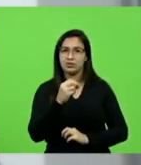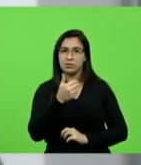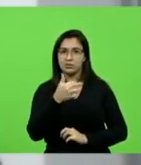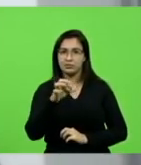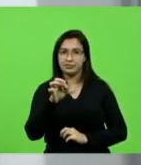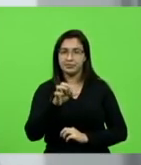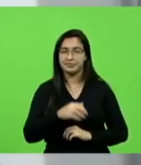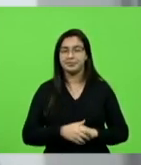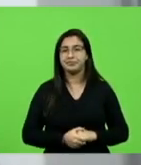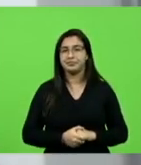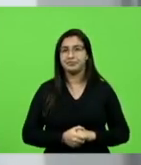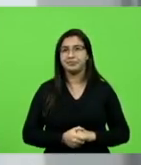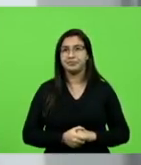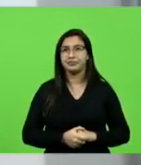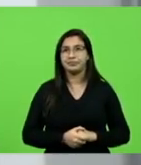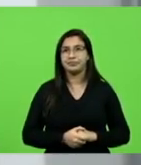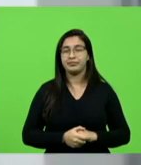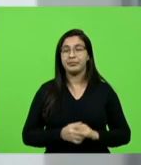2019. A PLC, né?